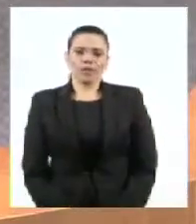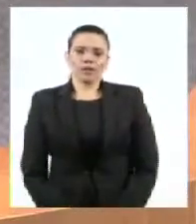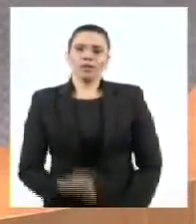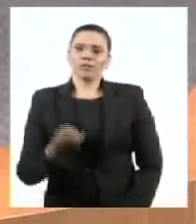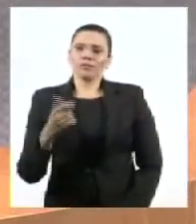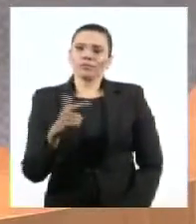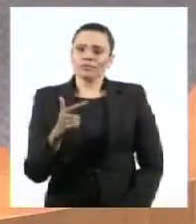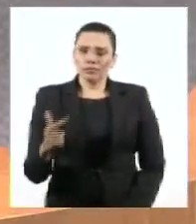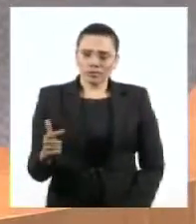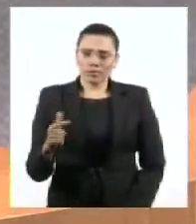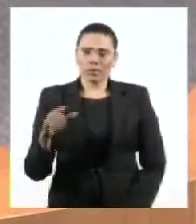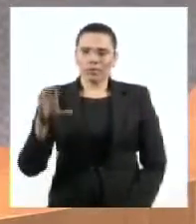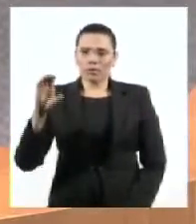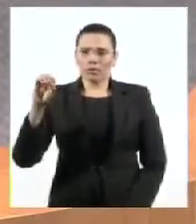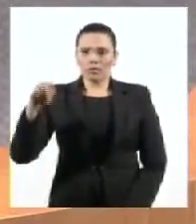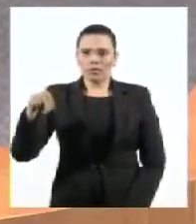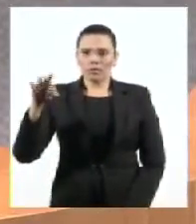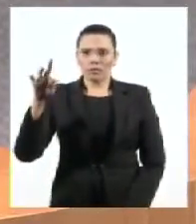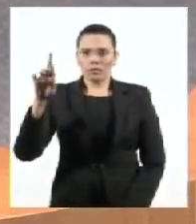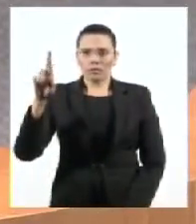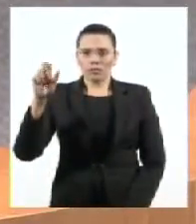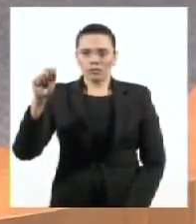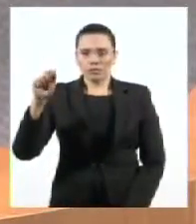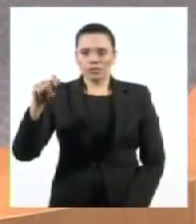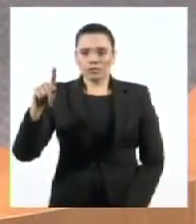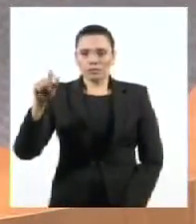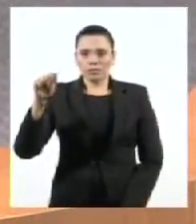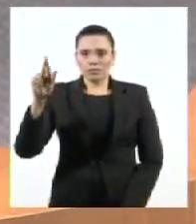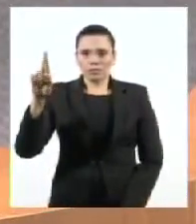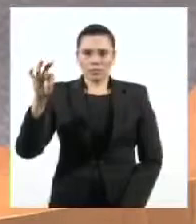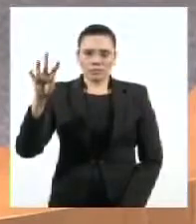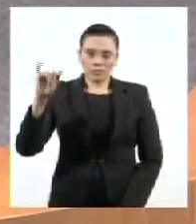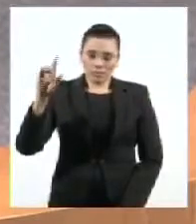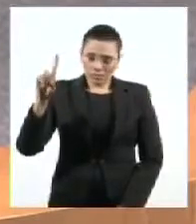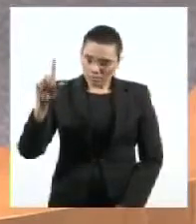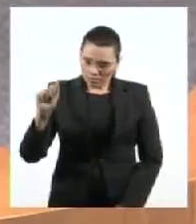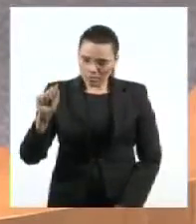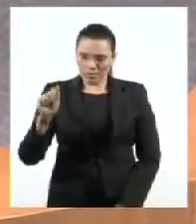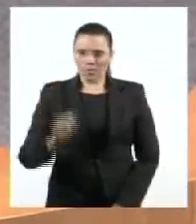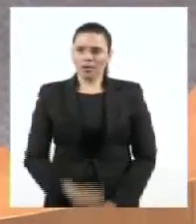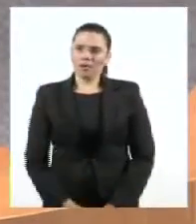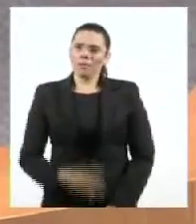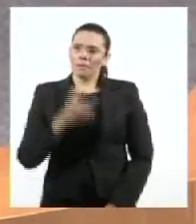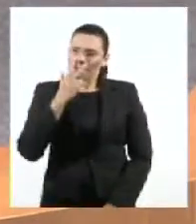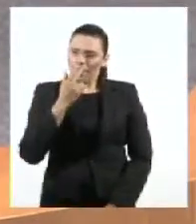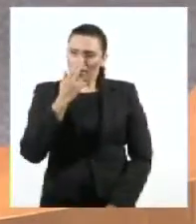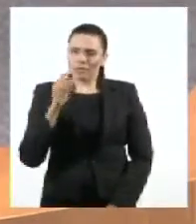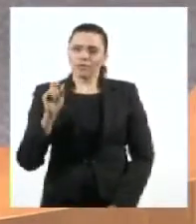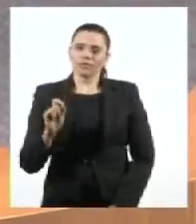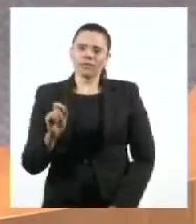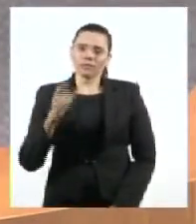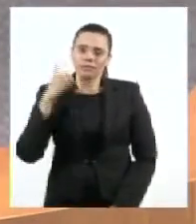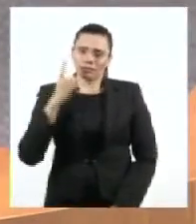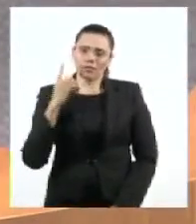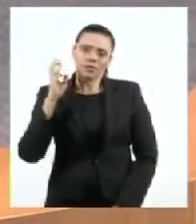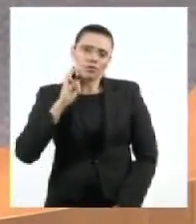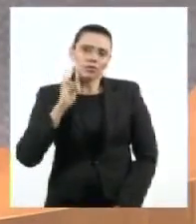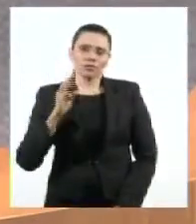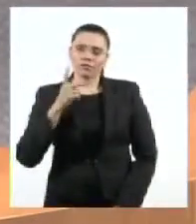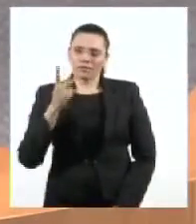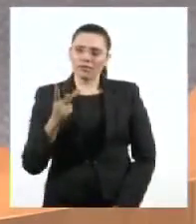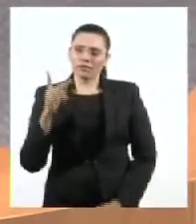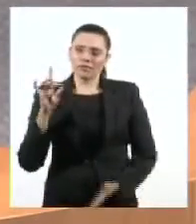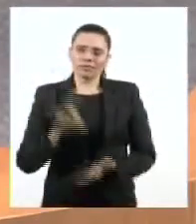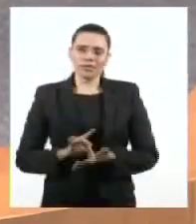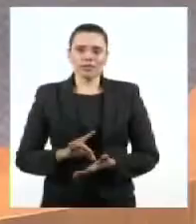contrapartida dos fatos, fica como se a fala do deputado Wellington fosse verdadeira, e não é. O instrumento que a Secretaria de Governança